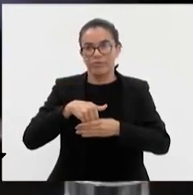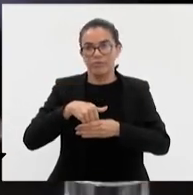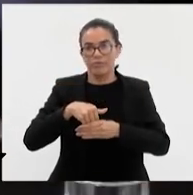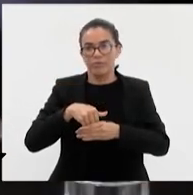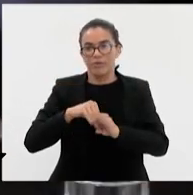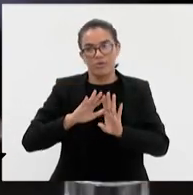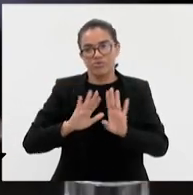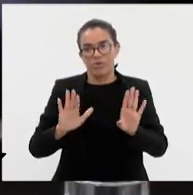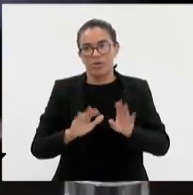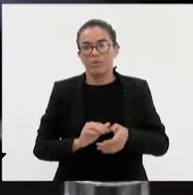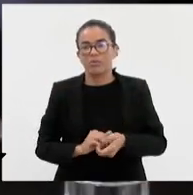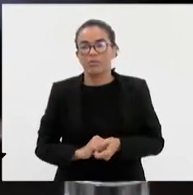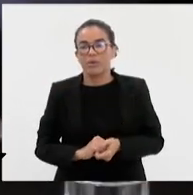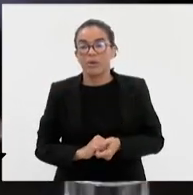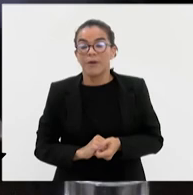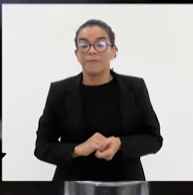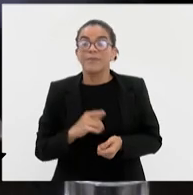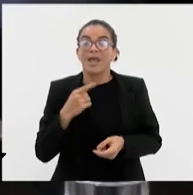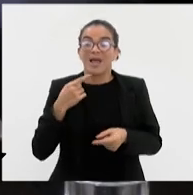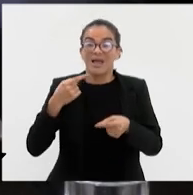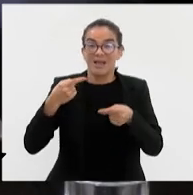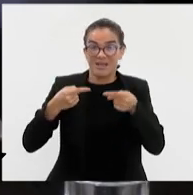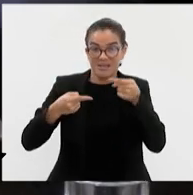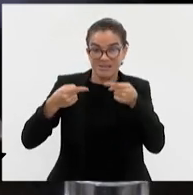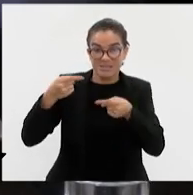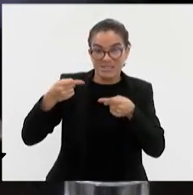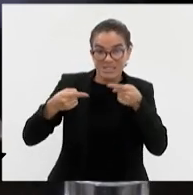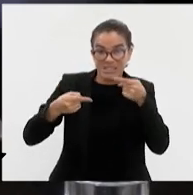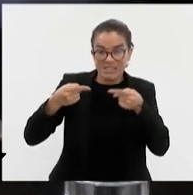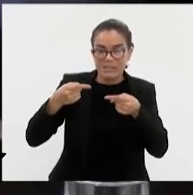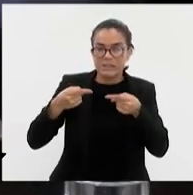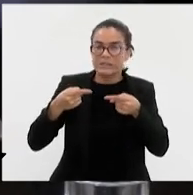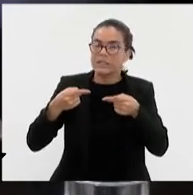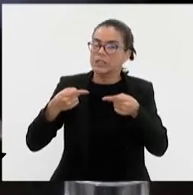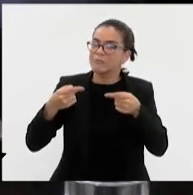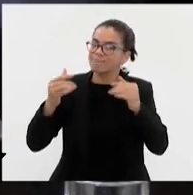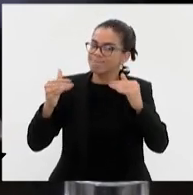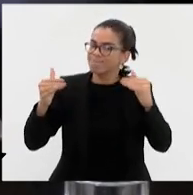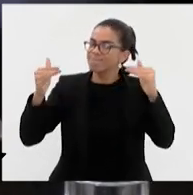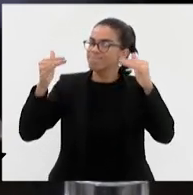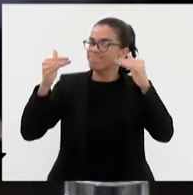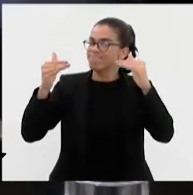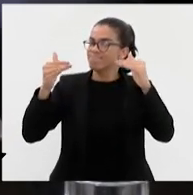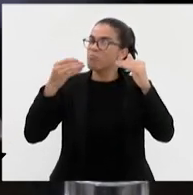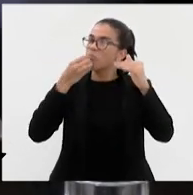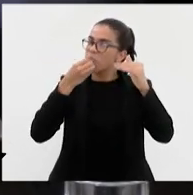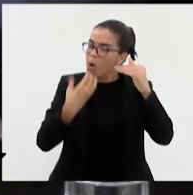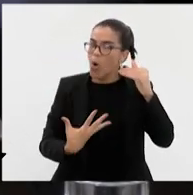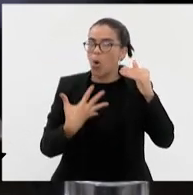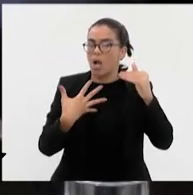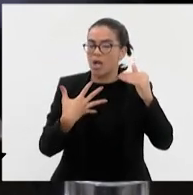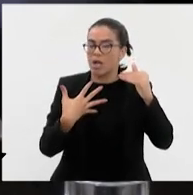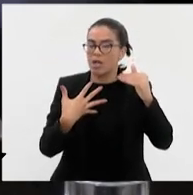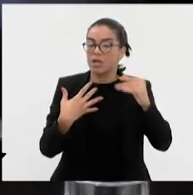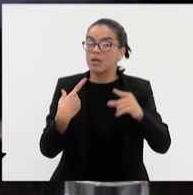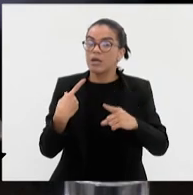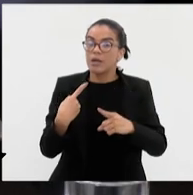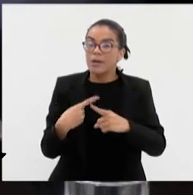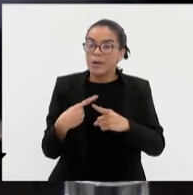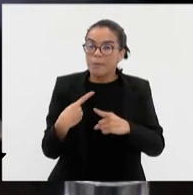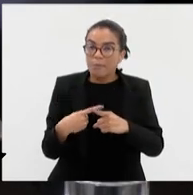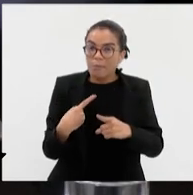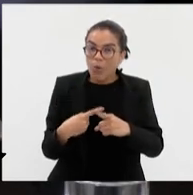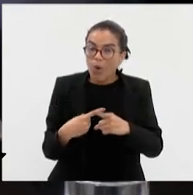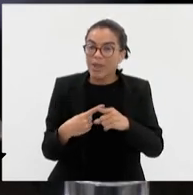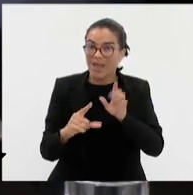isso. Essa discussão aqui eu acho altamente positiva, porque tem um vazio